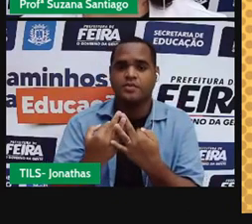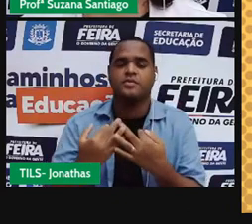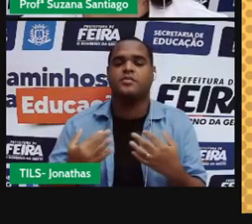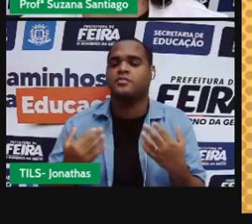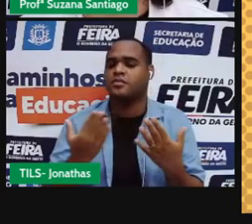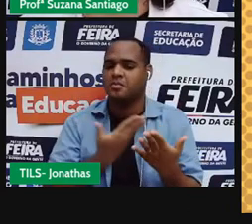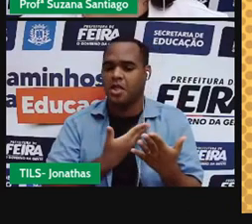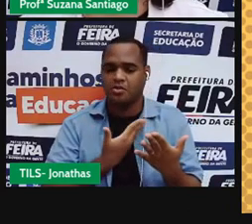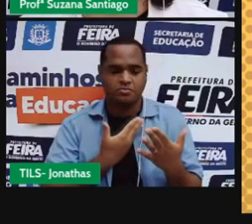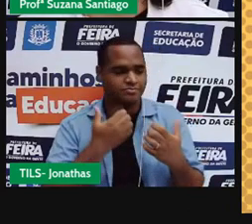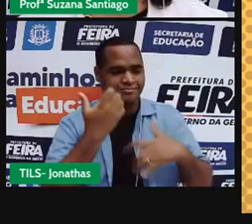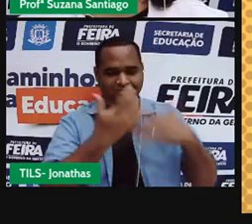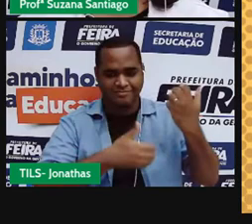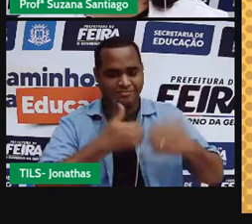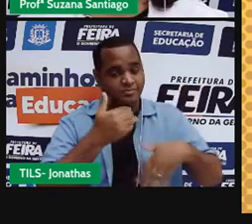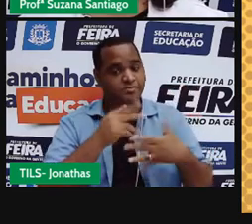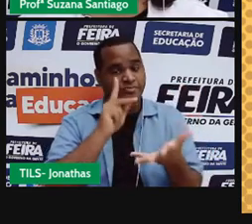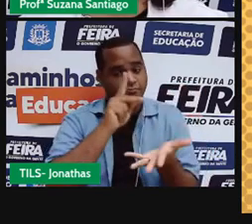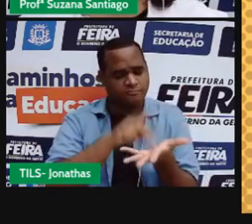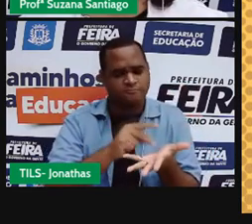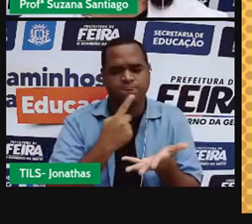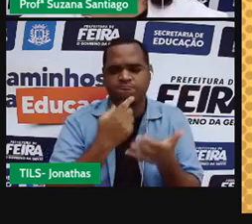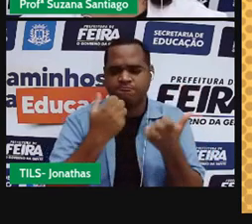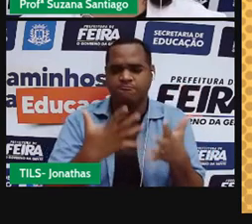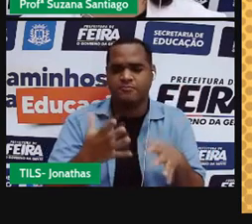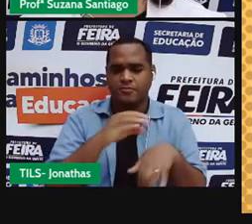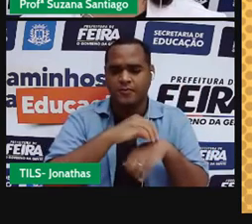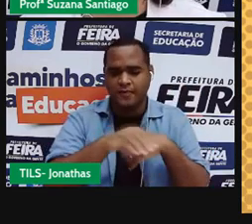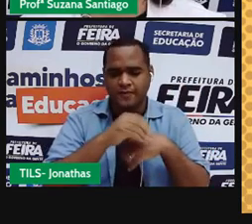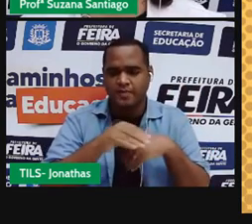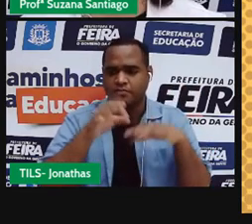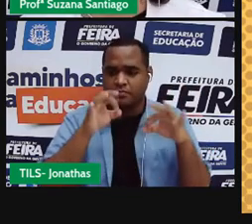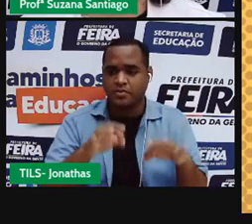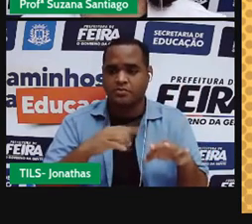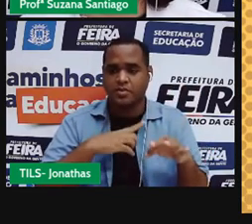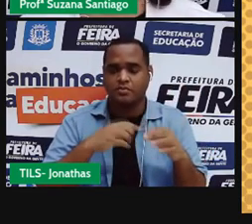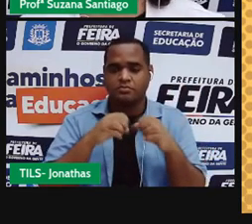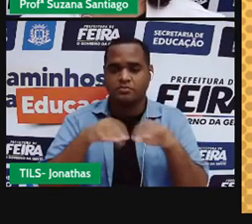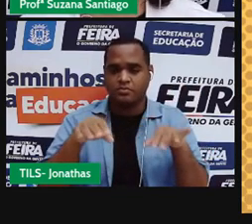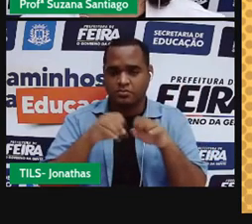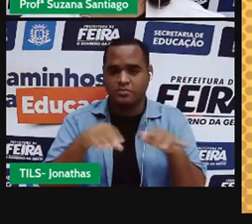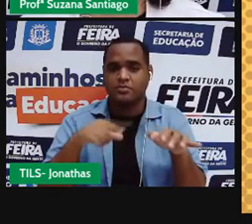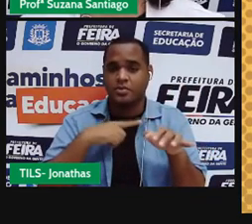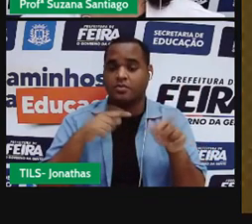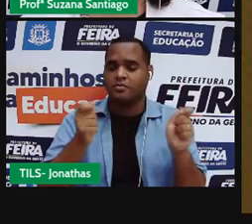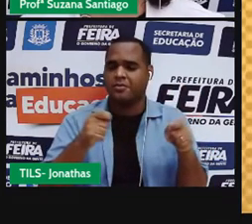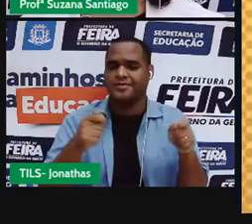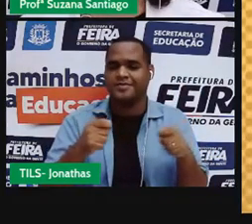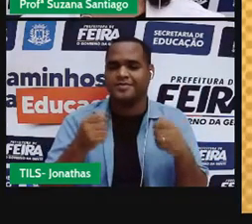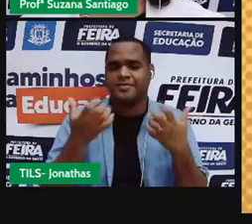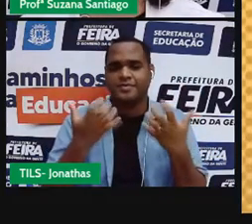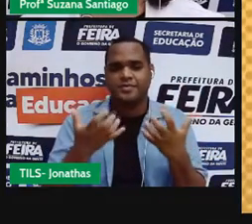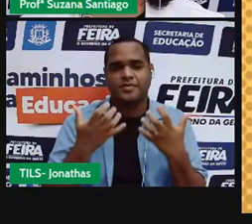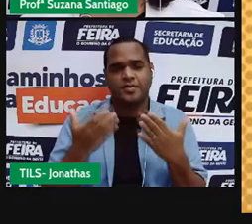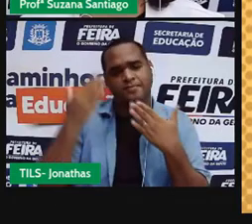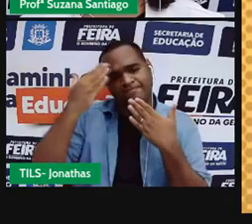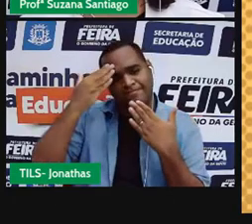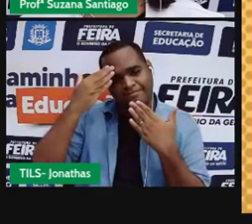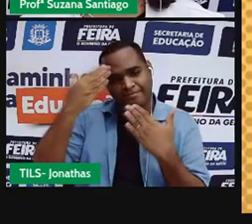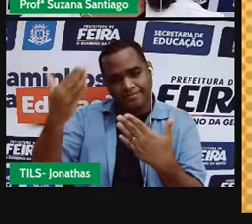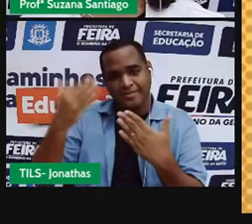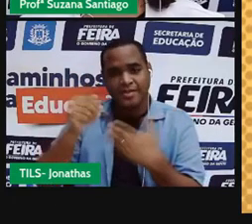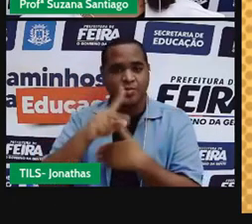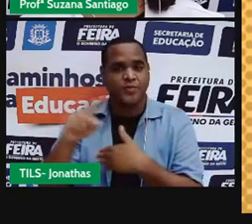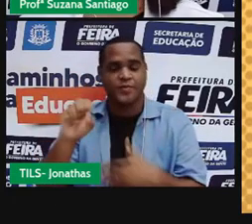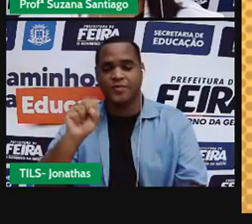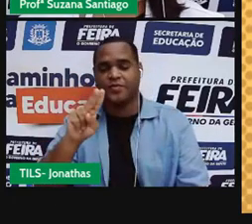porque informações verdadeiras, elas precisam ser compartilhadas, tá? E eu quero agradecer muito a Pró